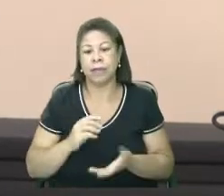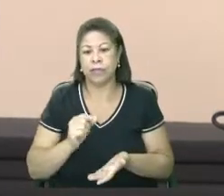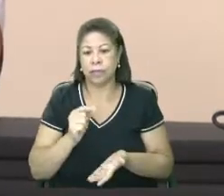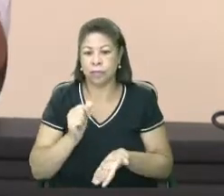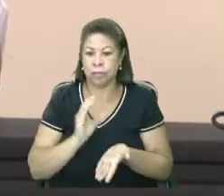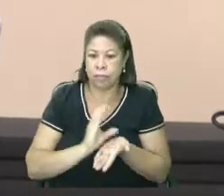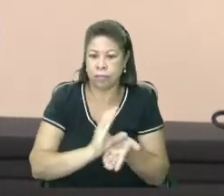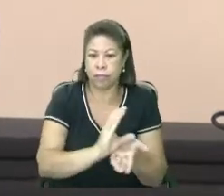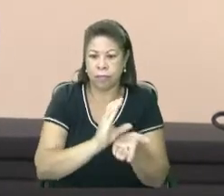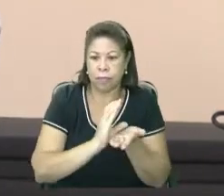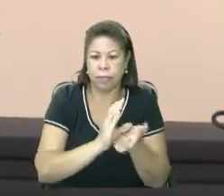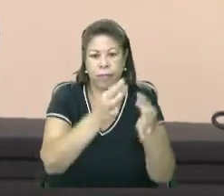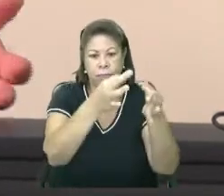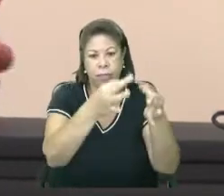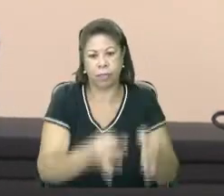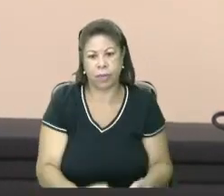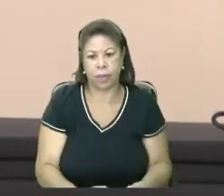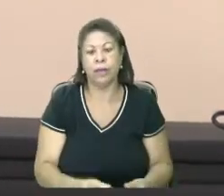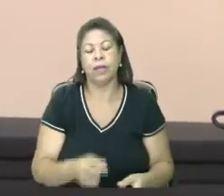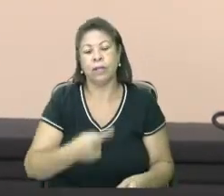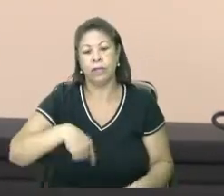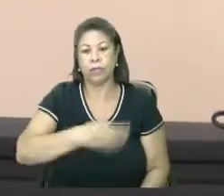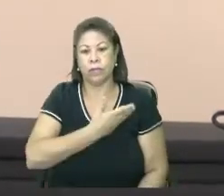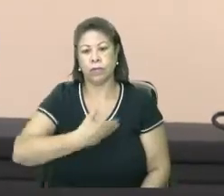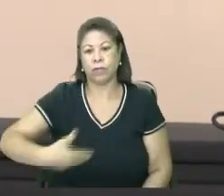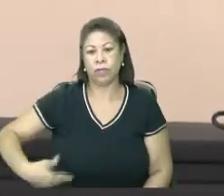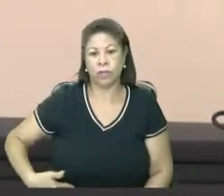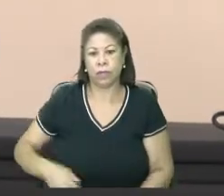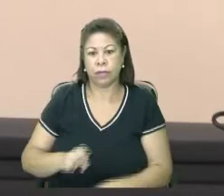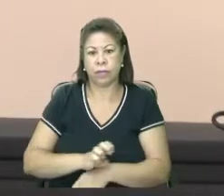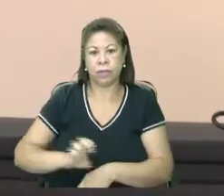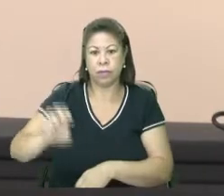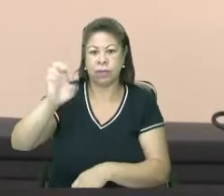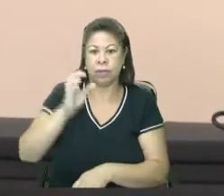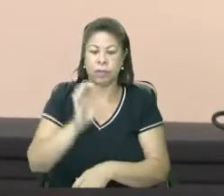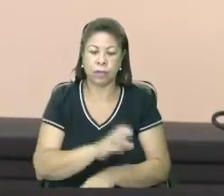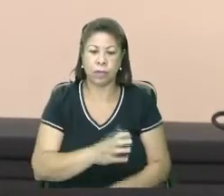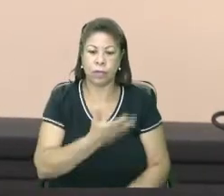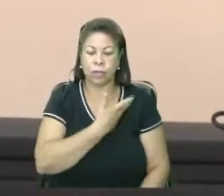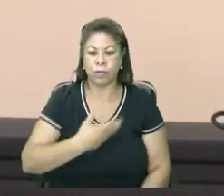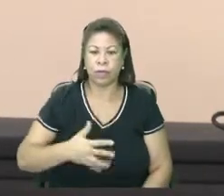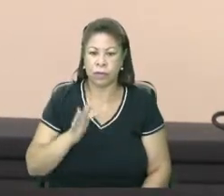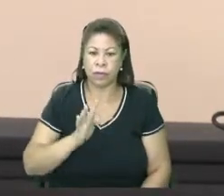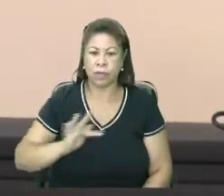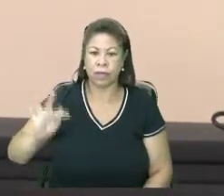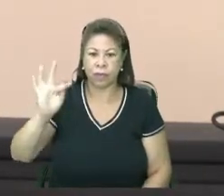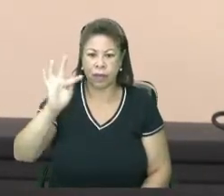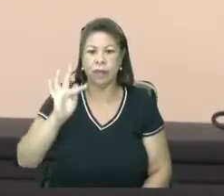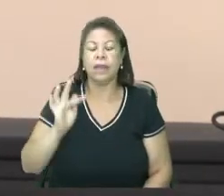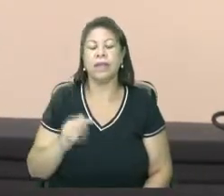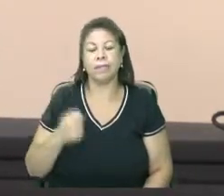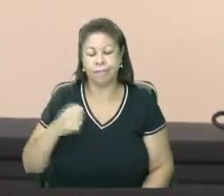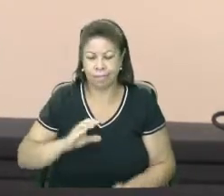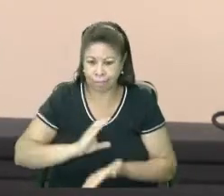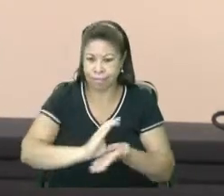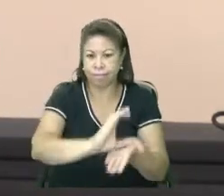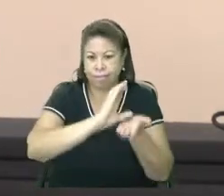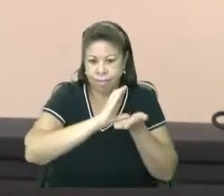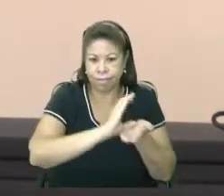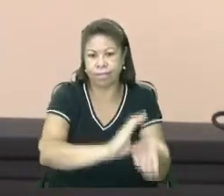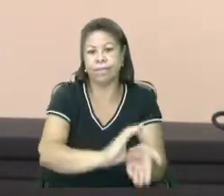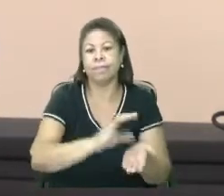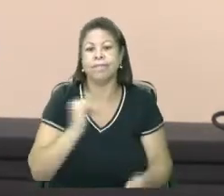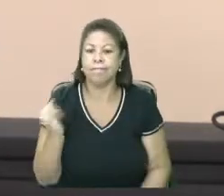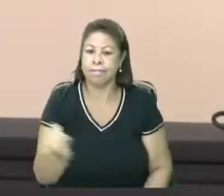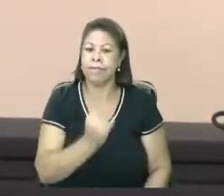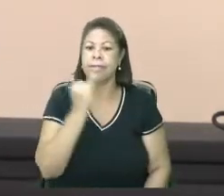que nós não temos do governo federal e do governo estadual, né? E um gasto muito grande do governo municipal nessa área aí, que devia ser em torno